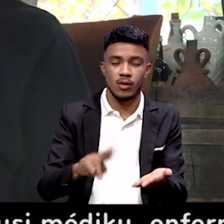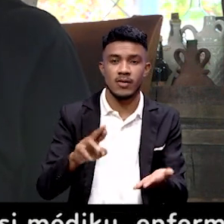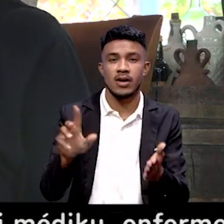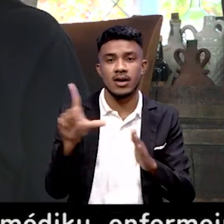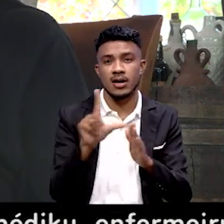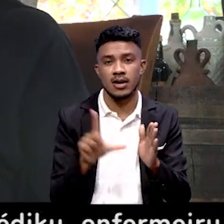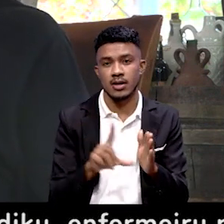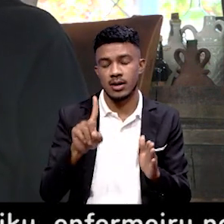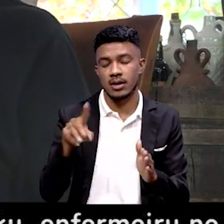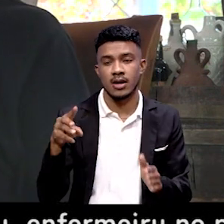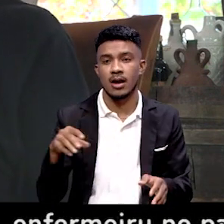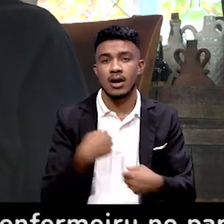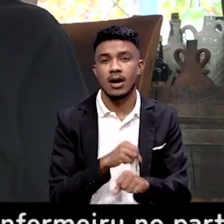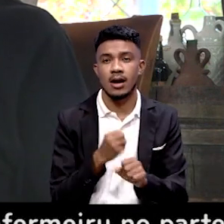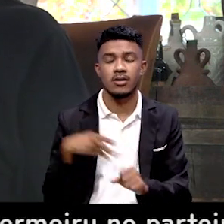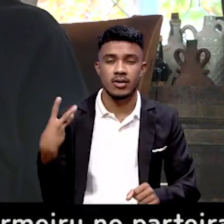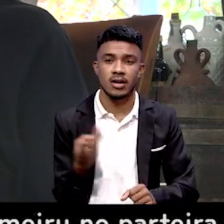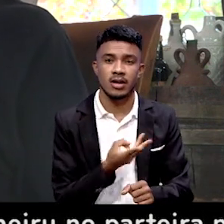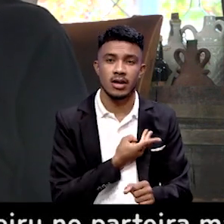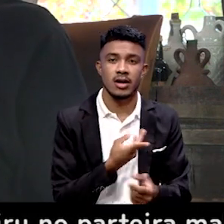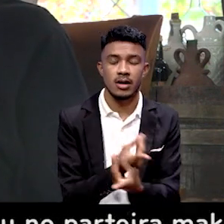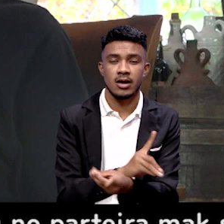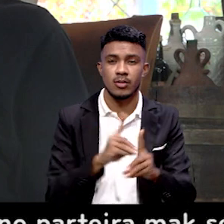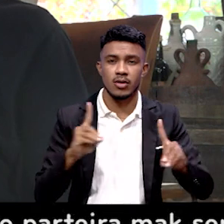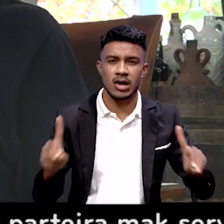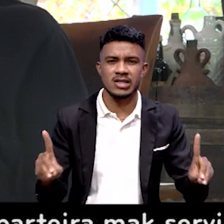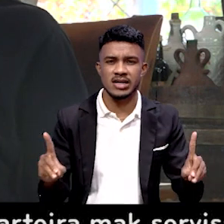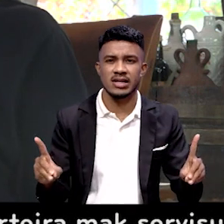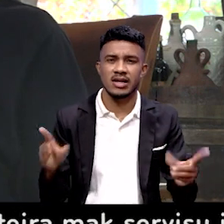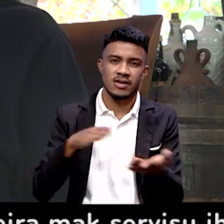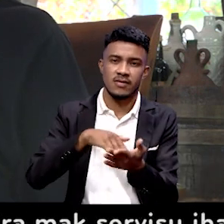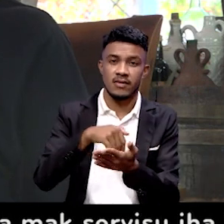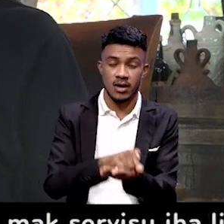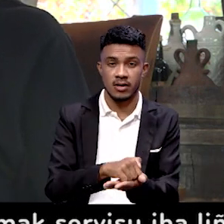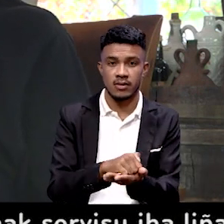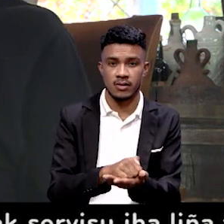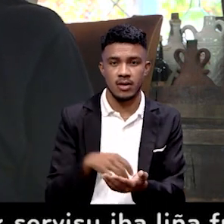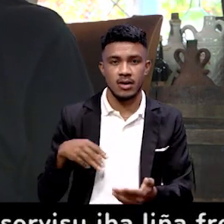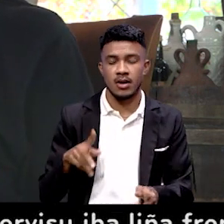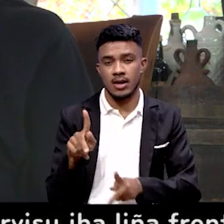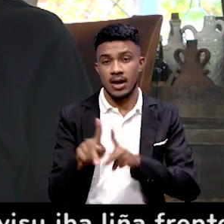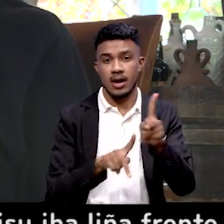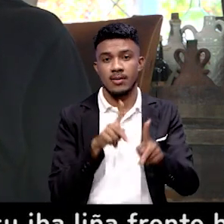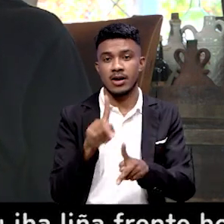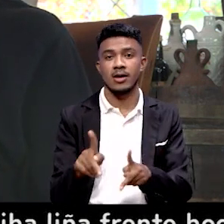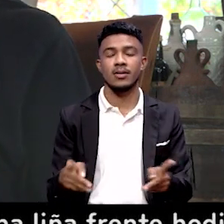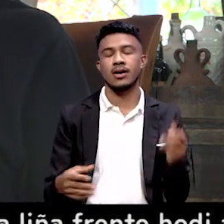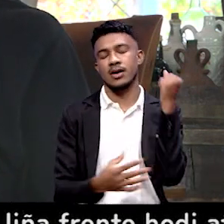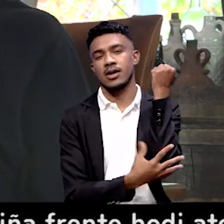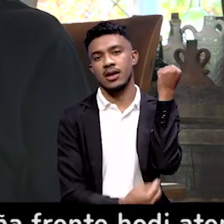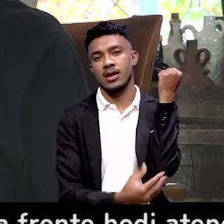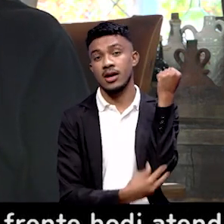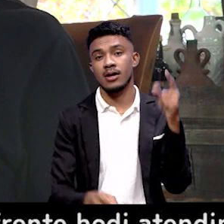Macalon e tem democracia Dorok. Povo Nebequia Quebec, parlamento